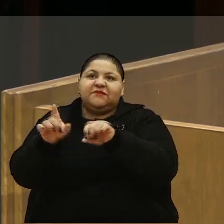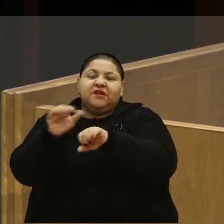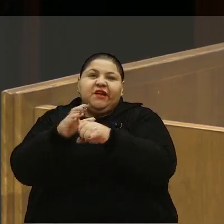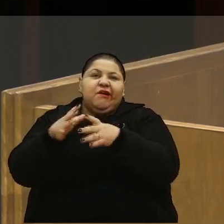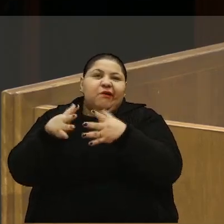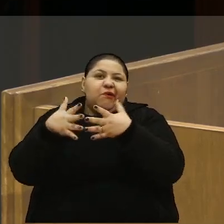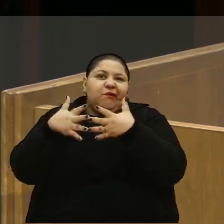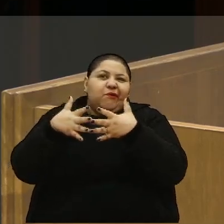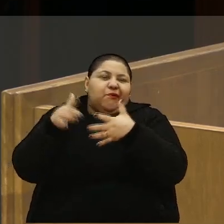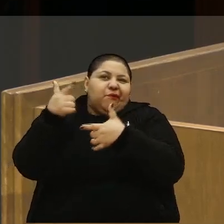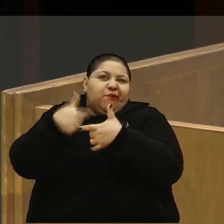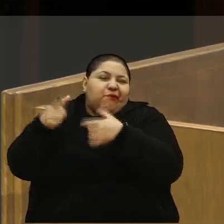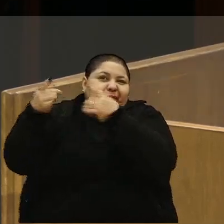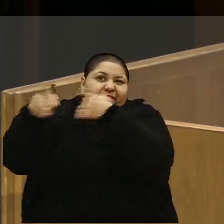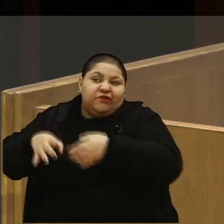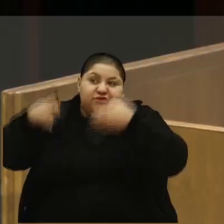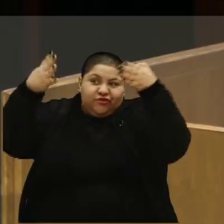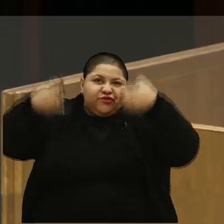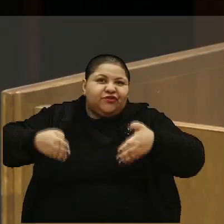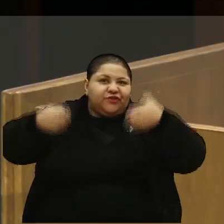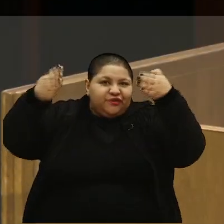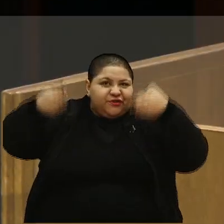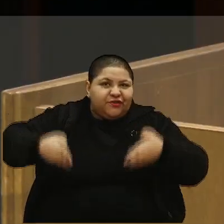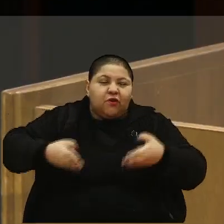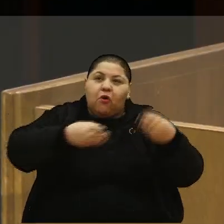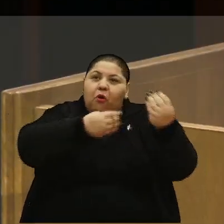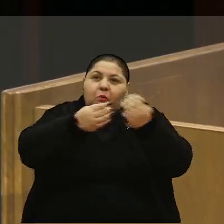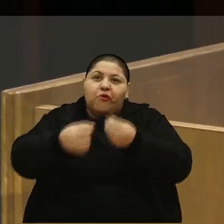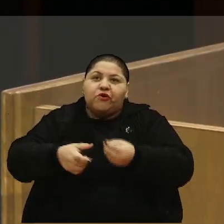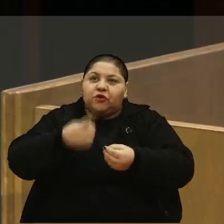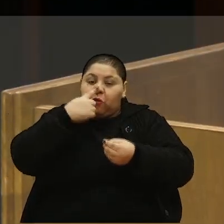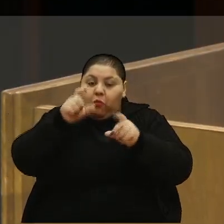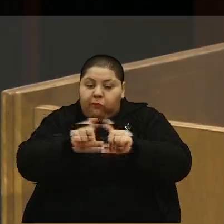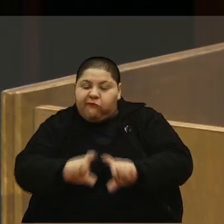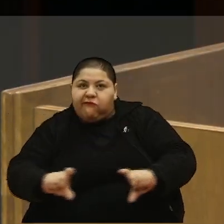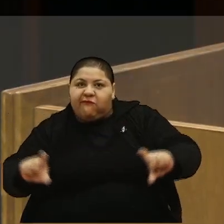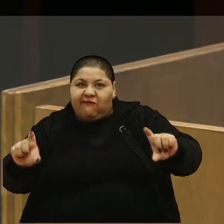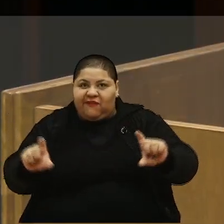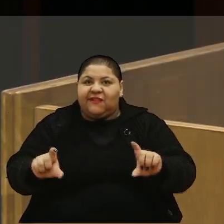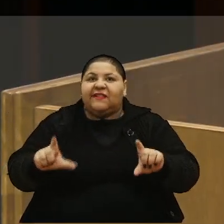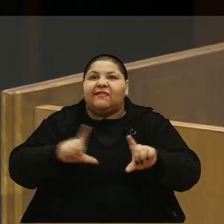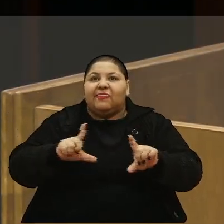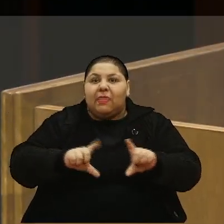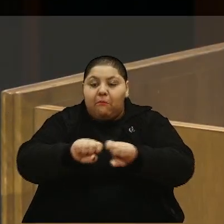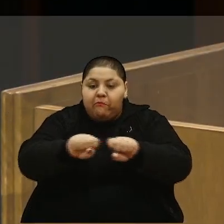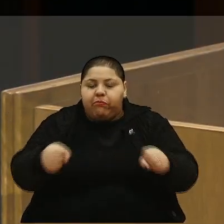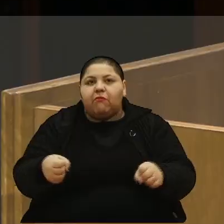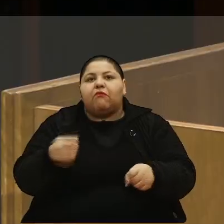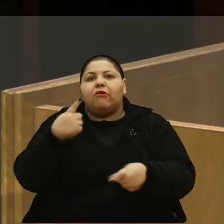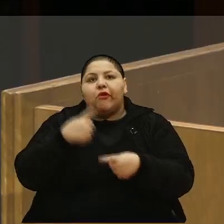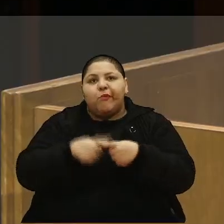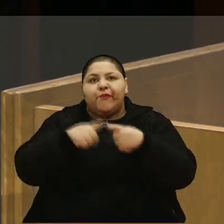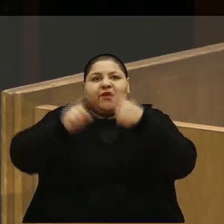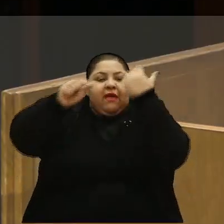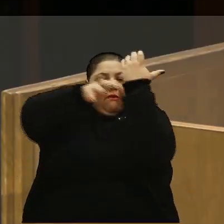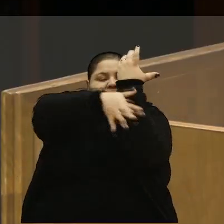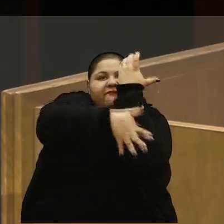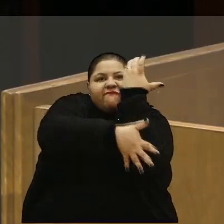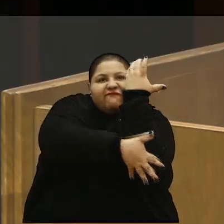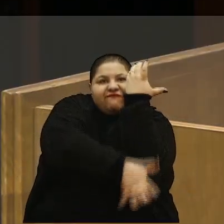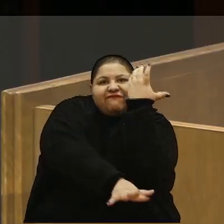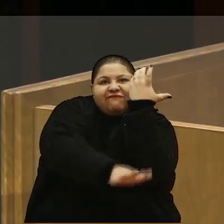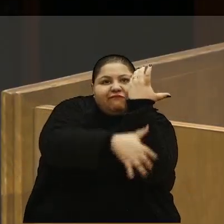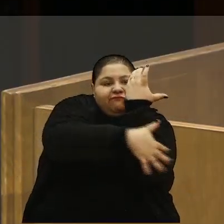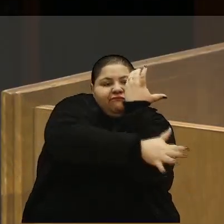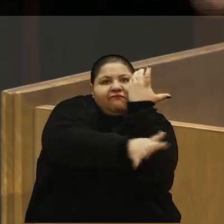muro, fachadas, muitas redes de esgoto hoje, canalização de água rompida na cidade, que causa transtornos